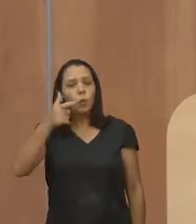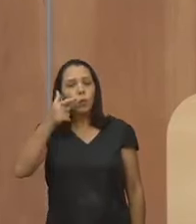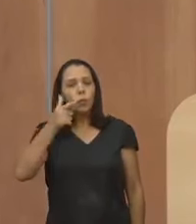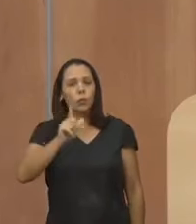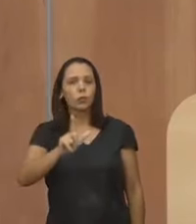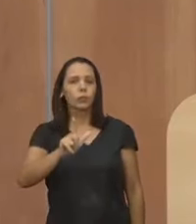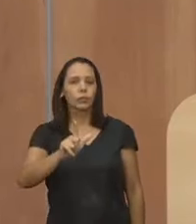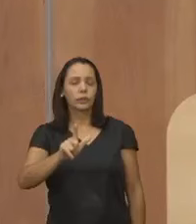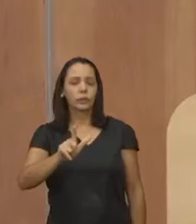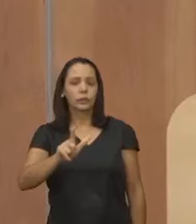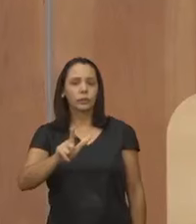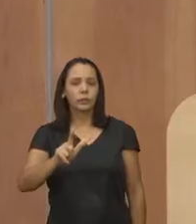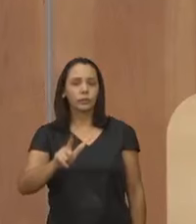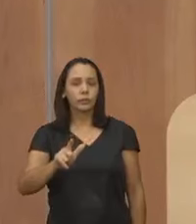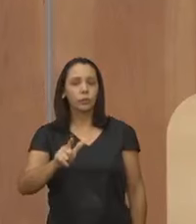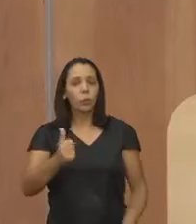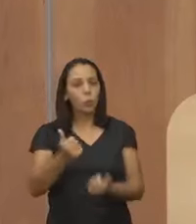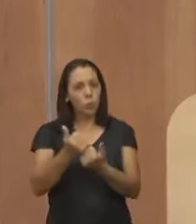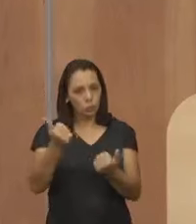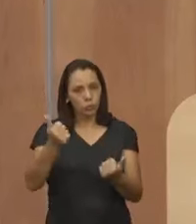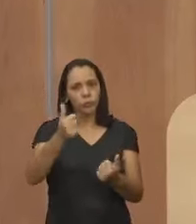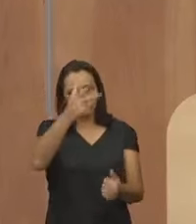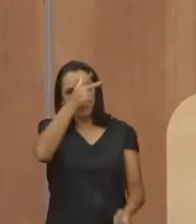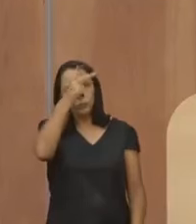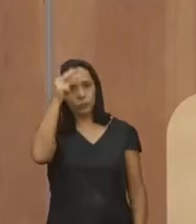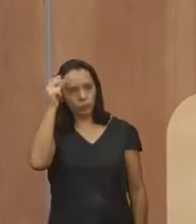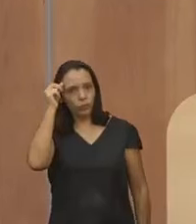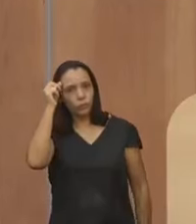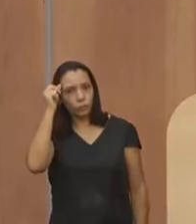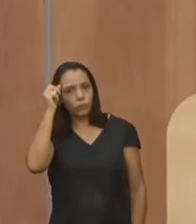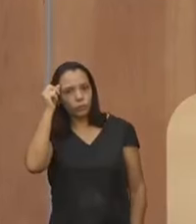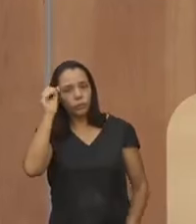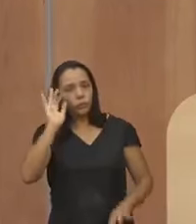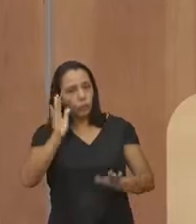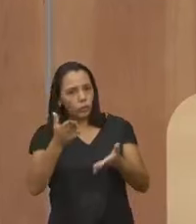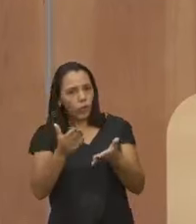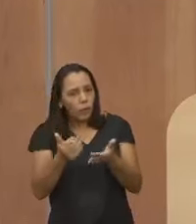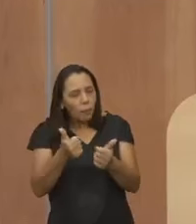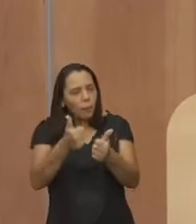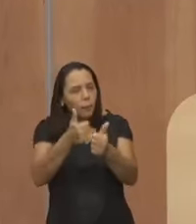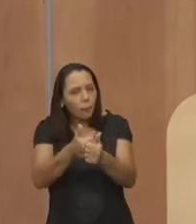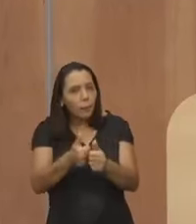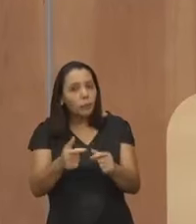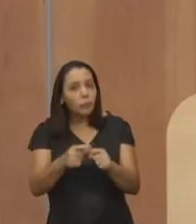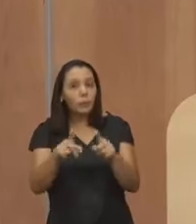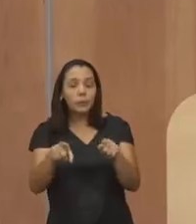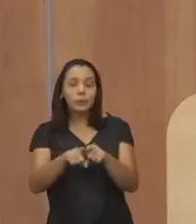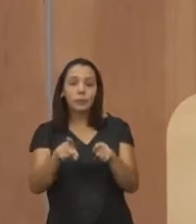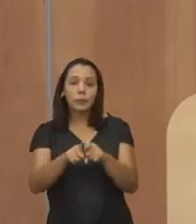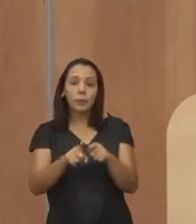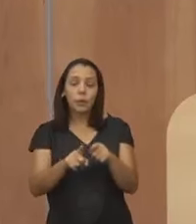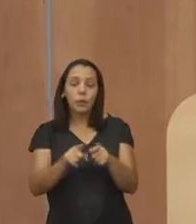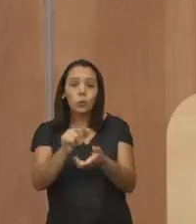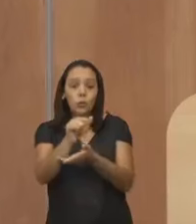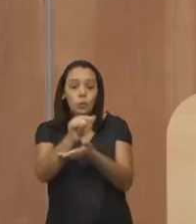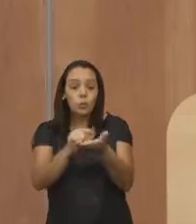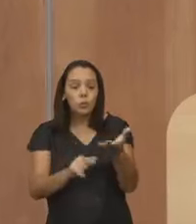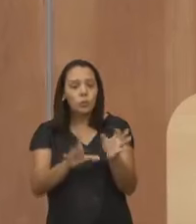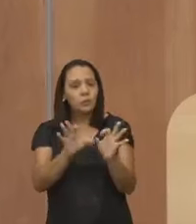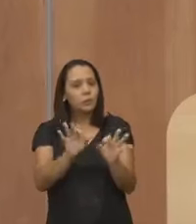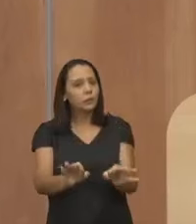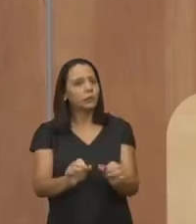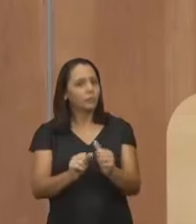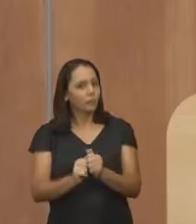precisa. Além da subprefeitura, que está chegando agora, a regularização, por que não